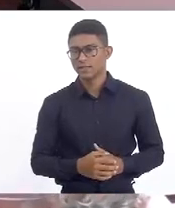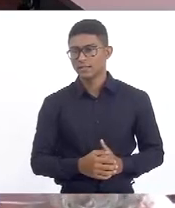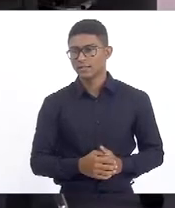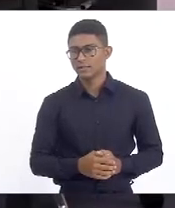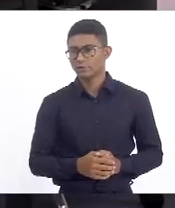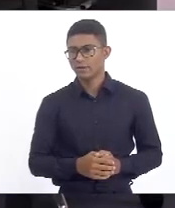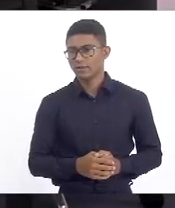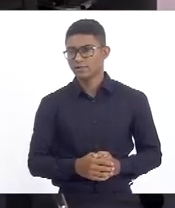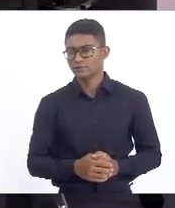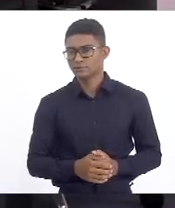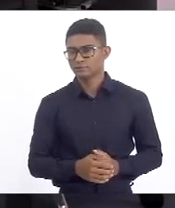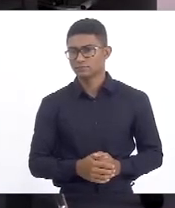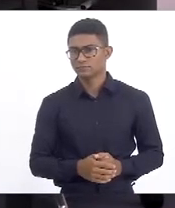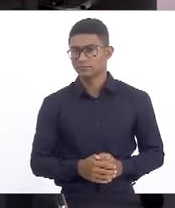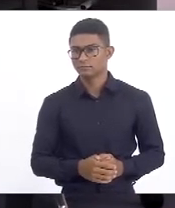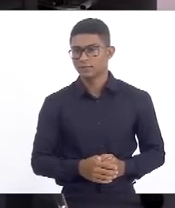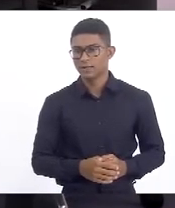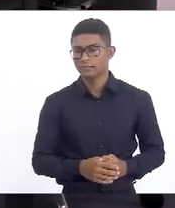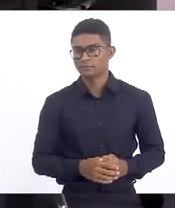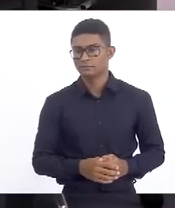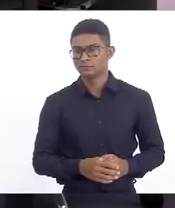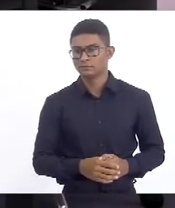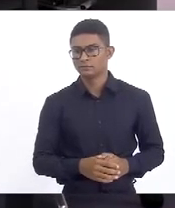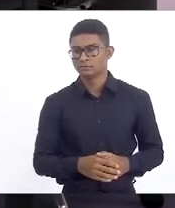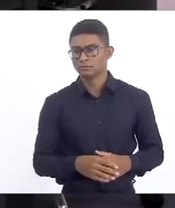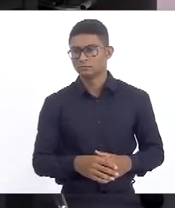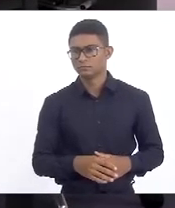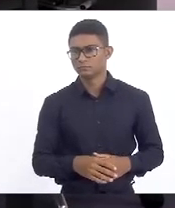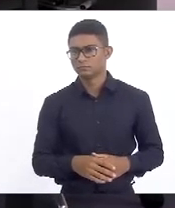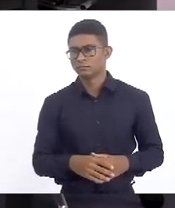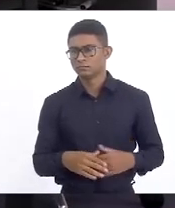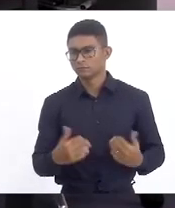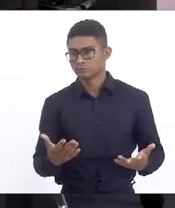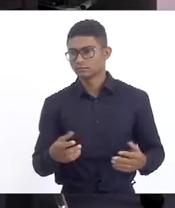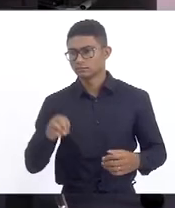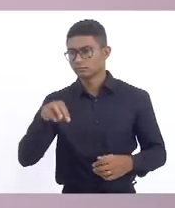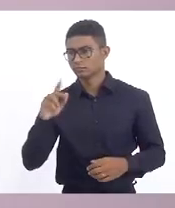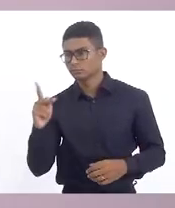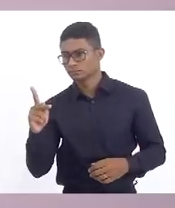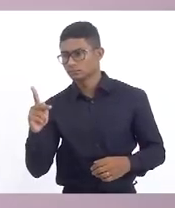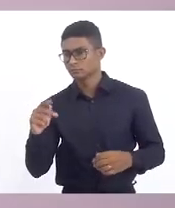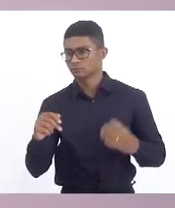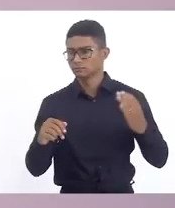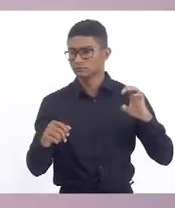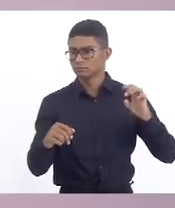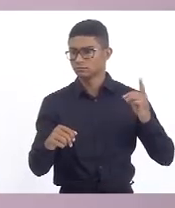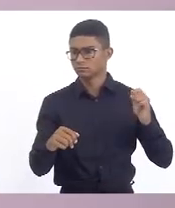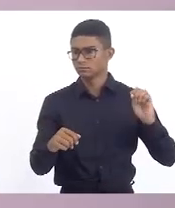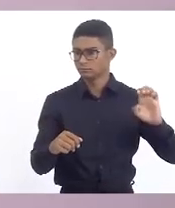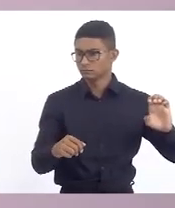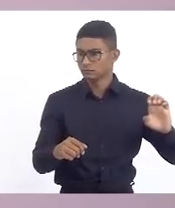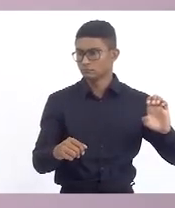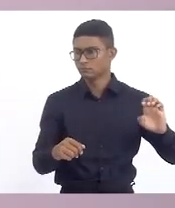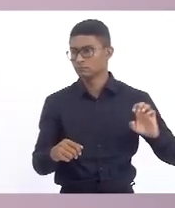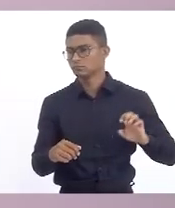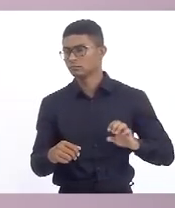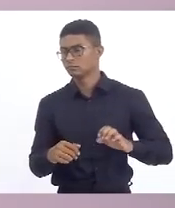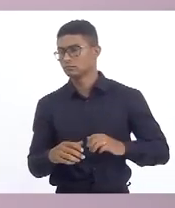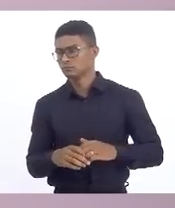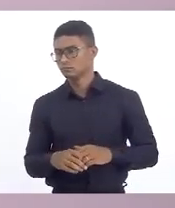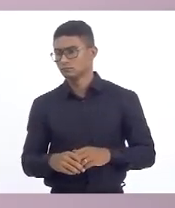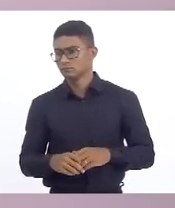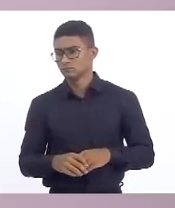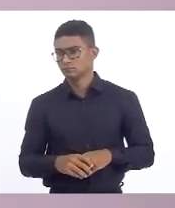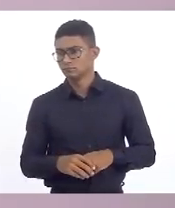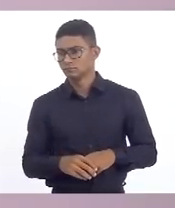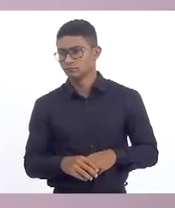do roteiro, nós tínhamos que ouvir a mesa, Ministério Público, CEDAE, né, a Genersa, todos os órgãos envolvidos. Vamos então ouvir o